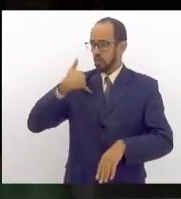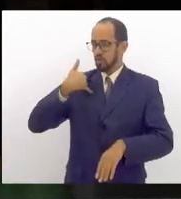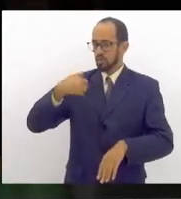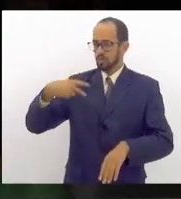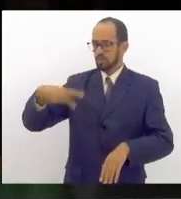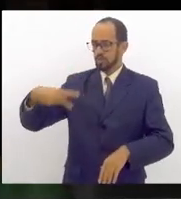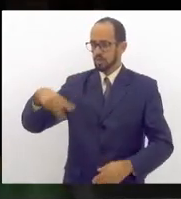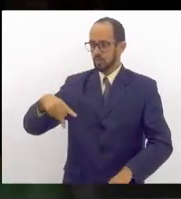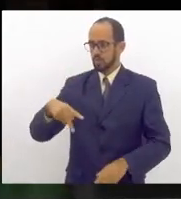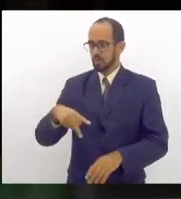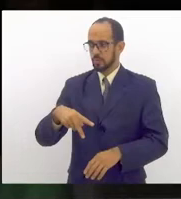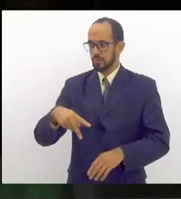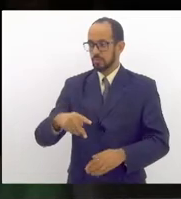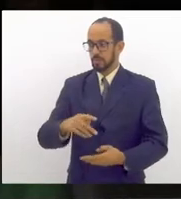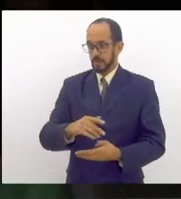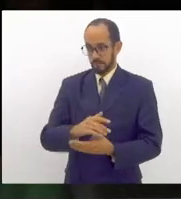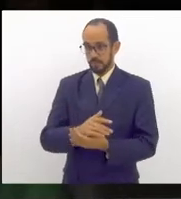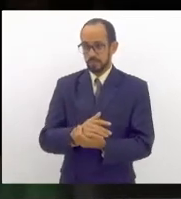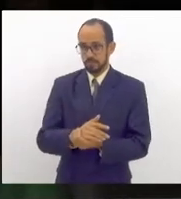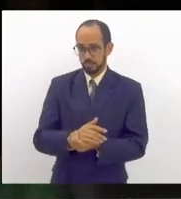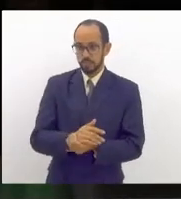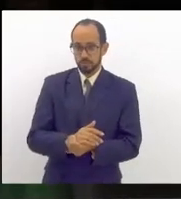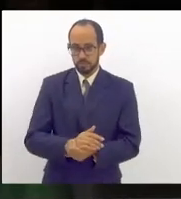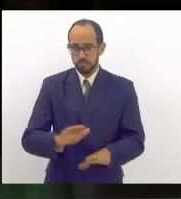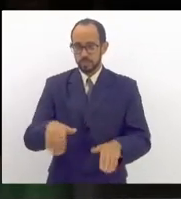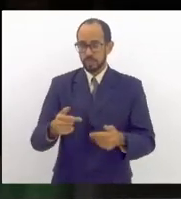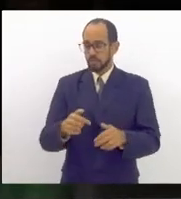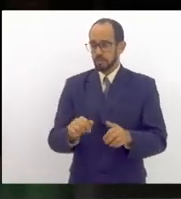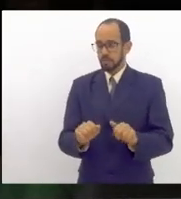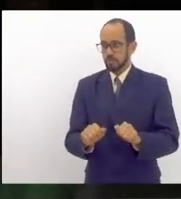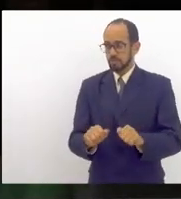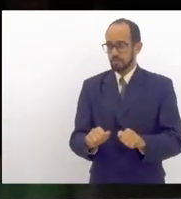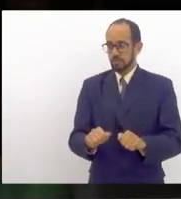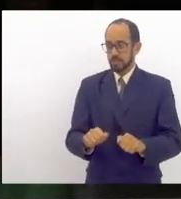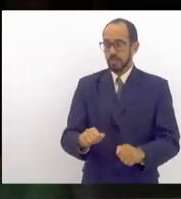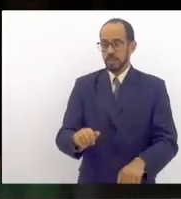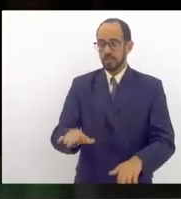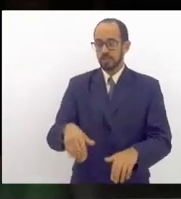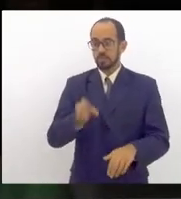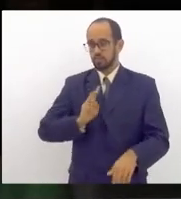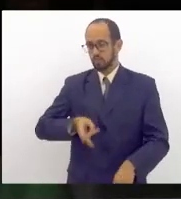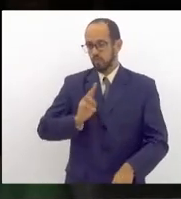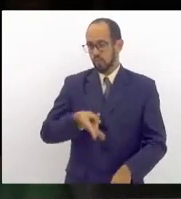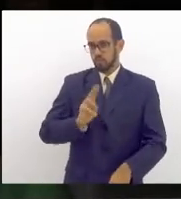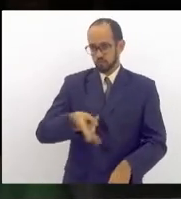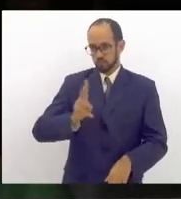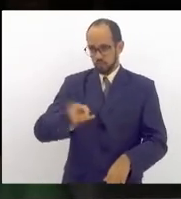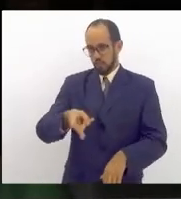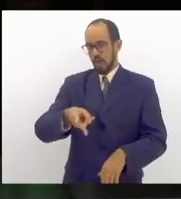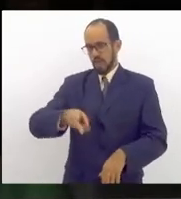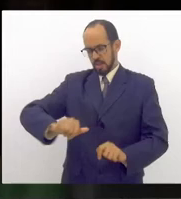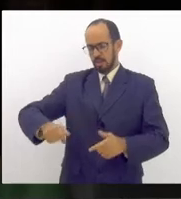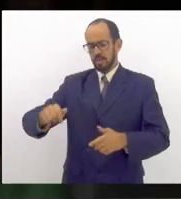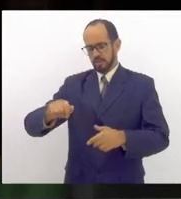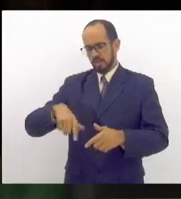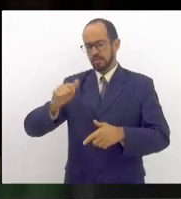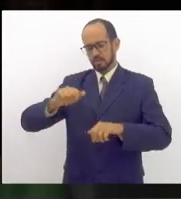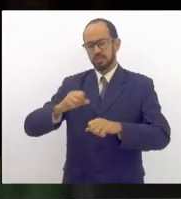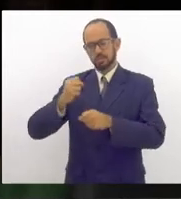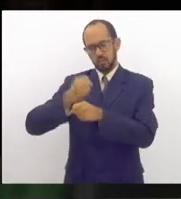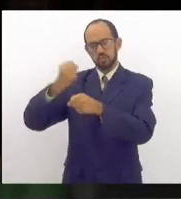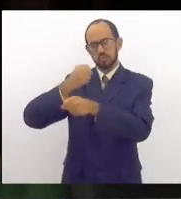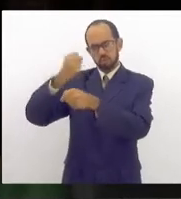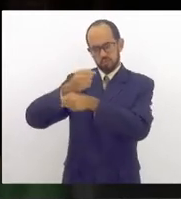estado junto a você nessa construção e de seguirmos nessa construção para os processos futuros né